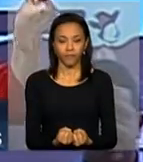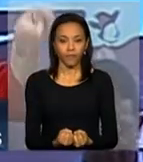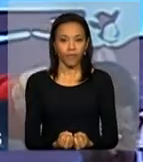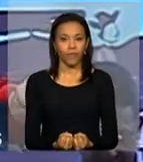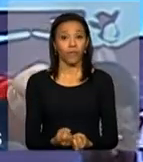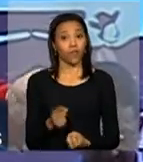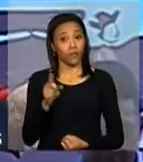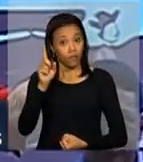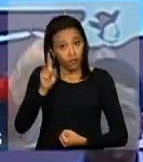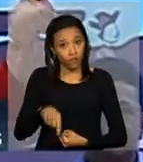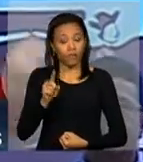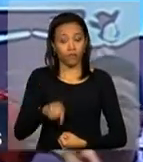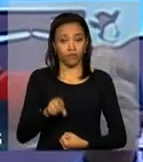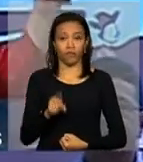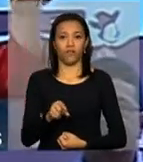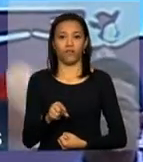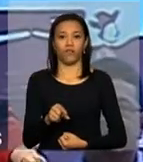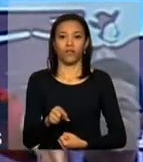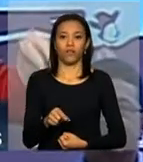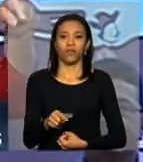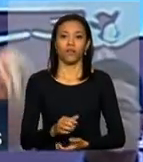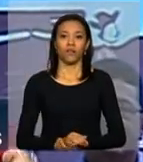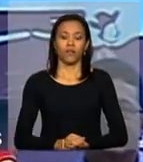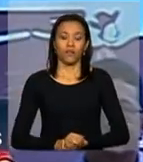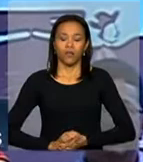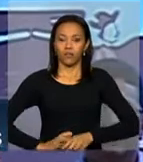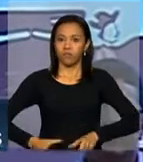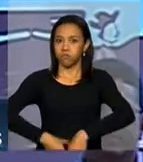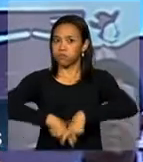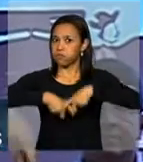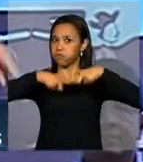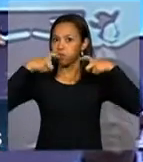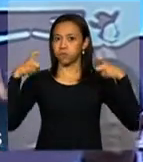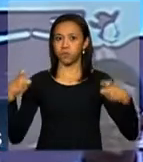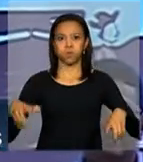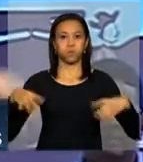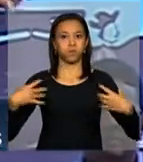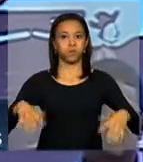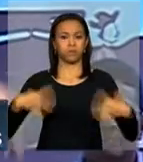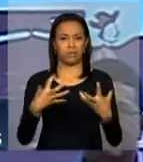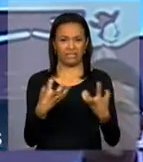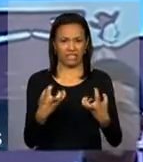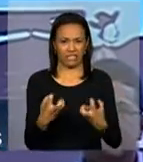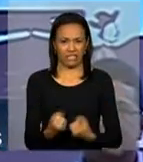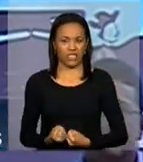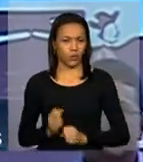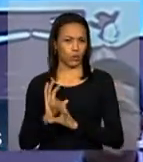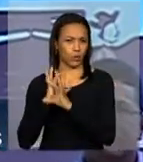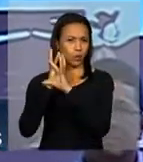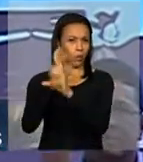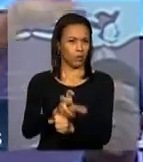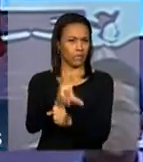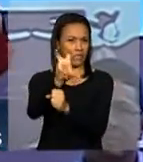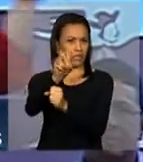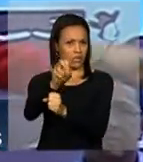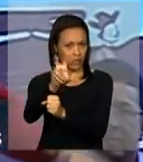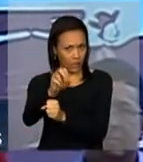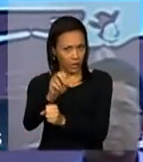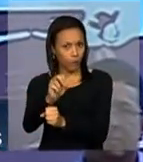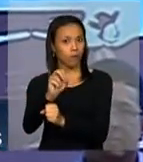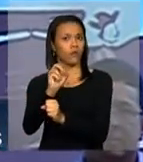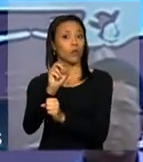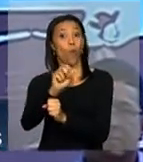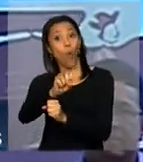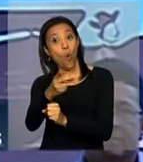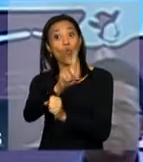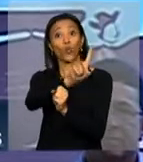Essa que é uma das maiores secas nos últimos 50, em alguns casos, nos últimos